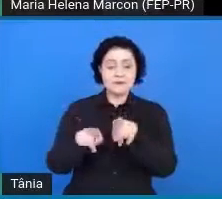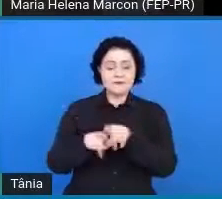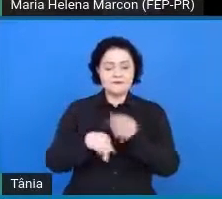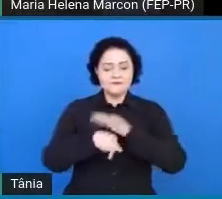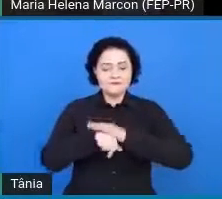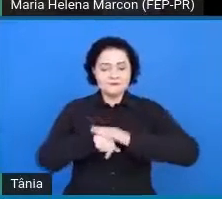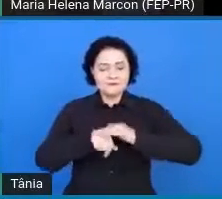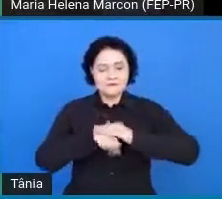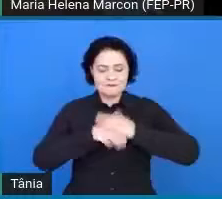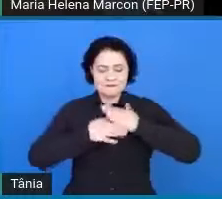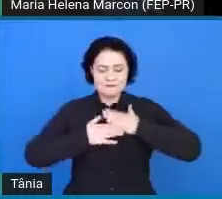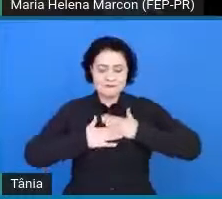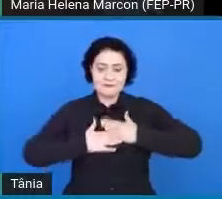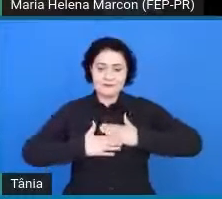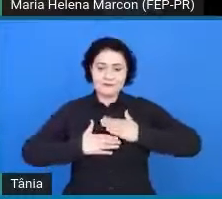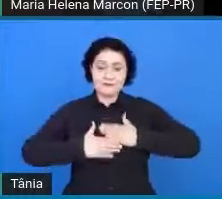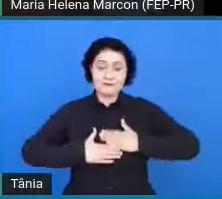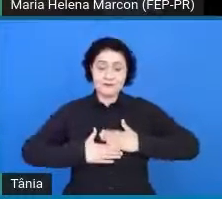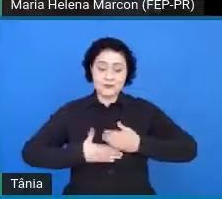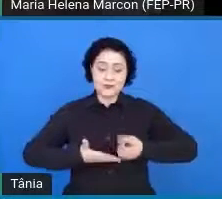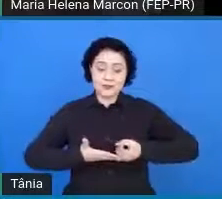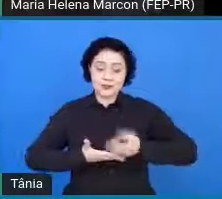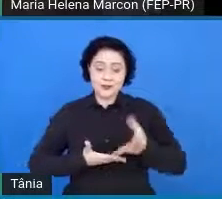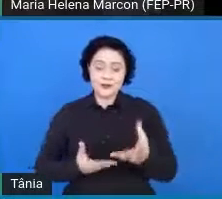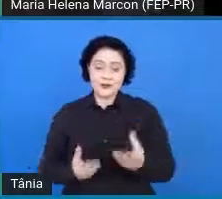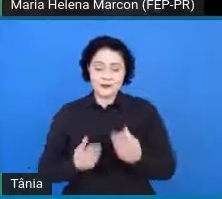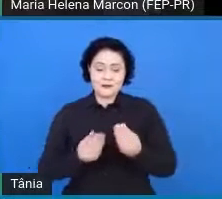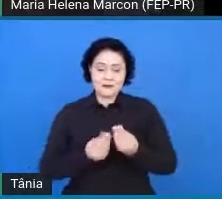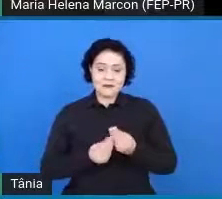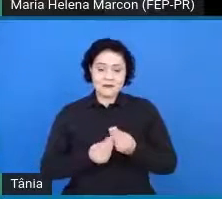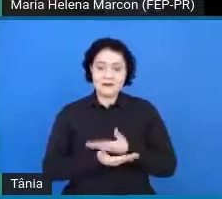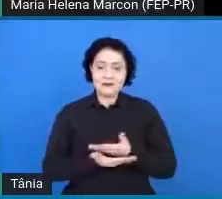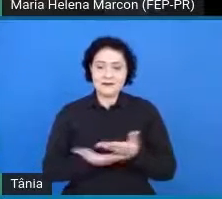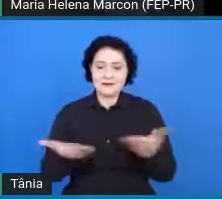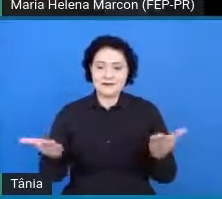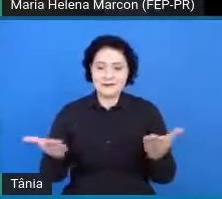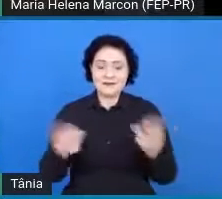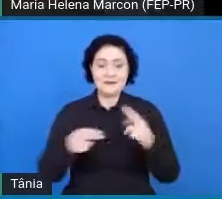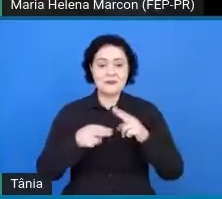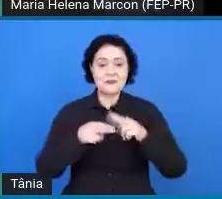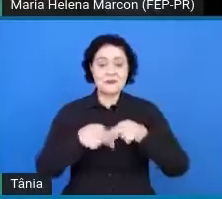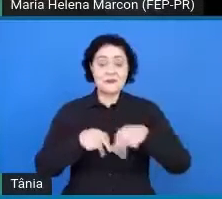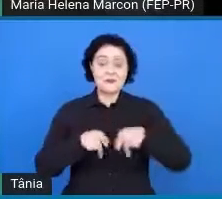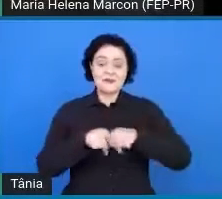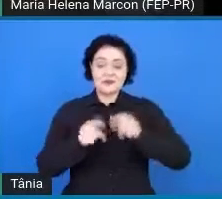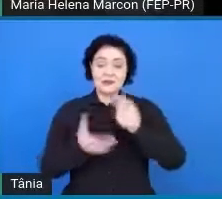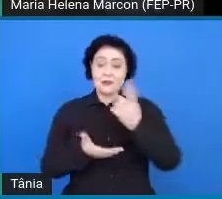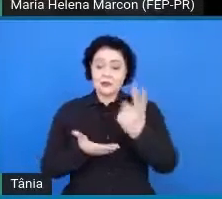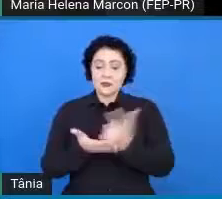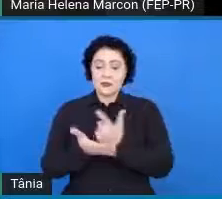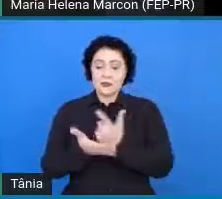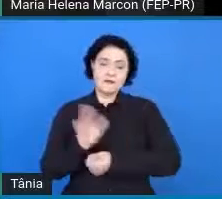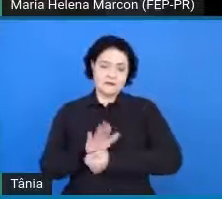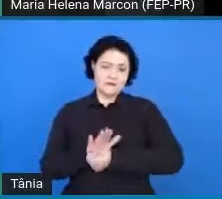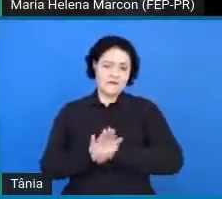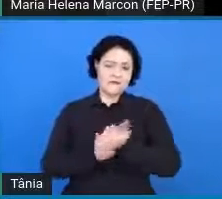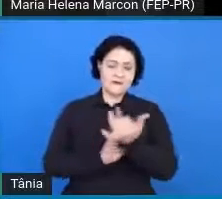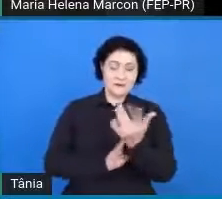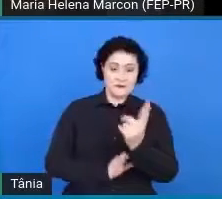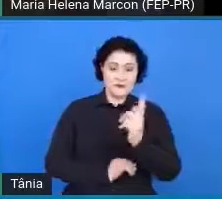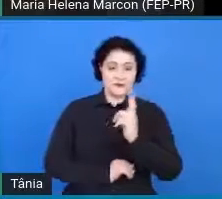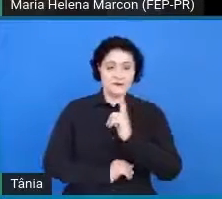que a doutrina espírita atrás a todos nós tão naturalmente Além dos livros dos tantos livros que são traduzidos